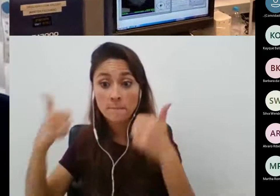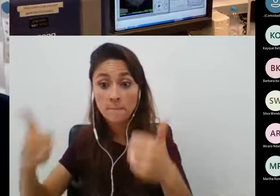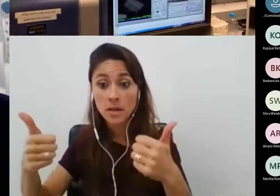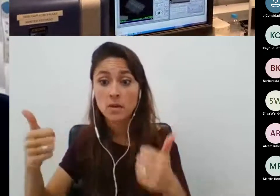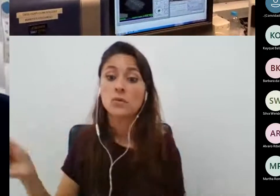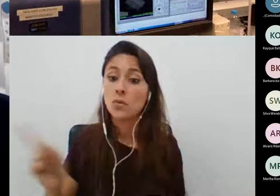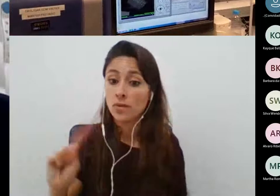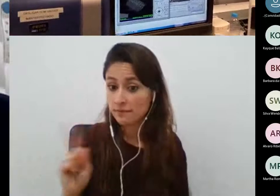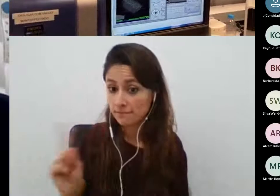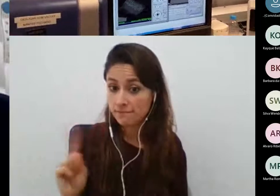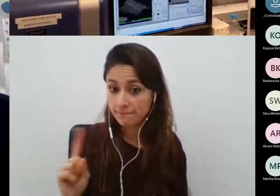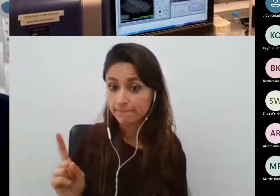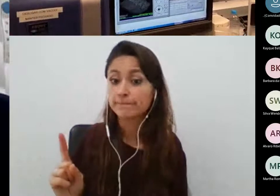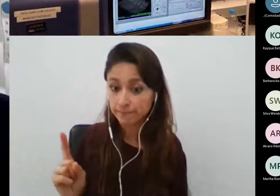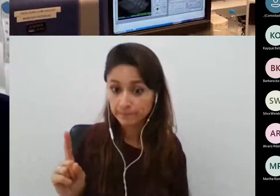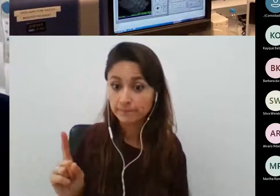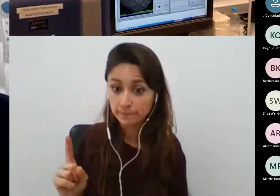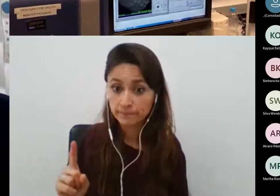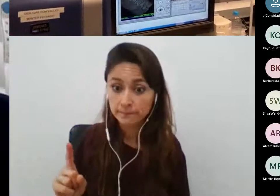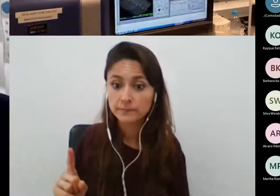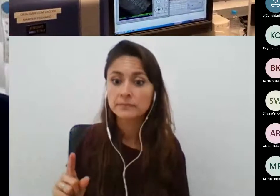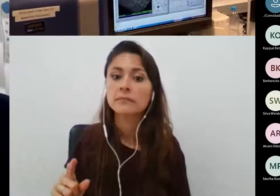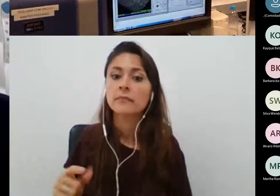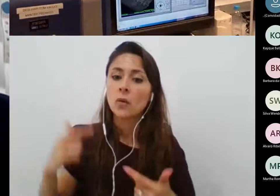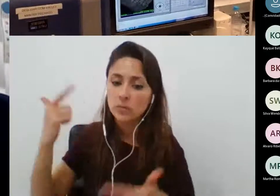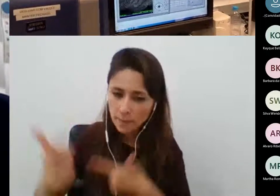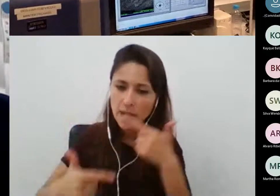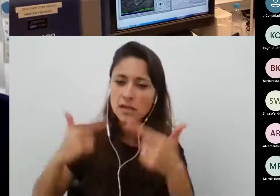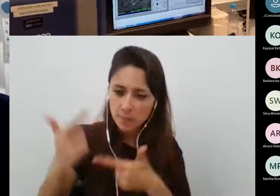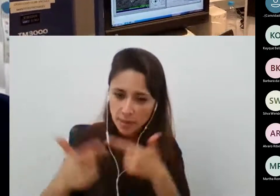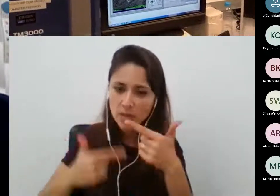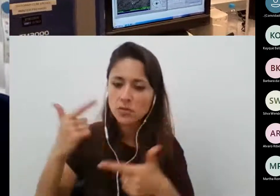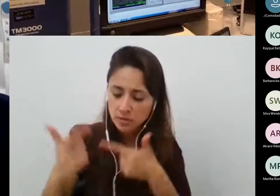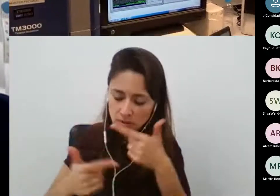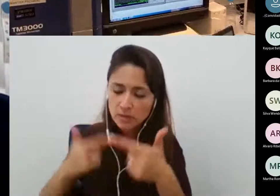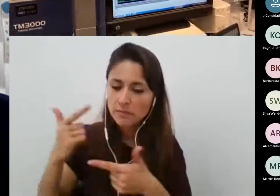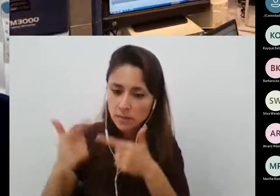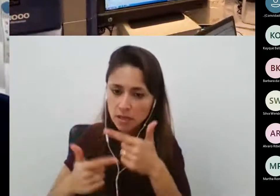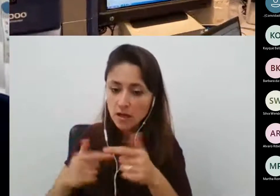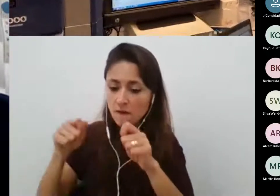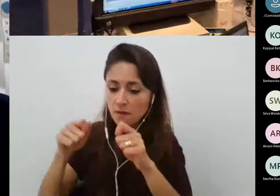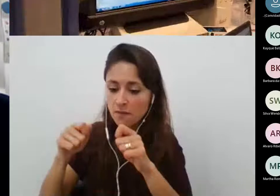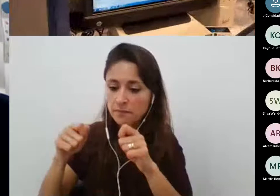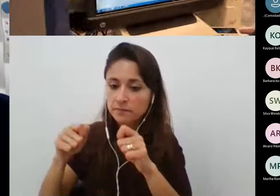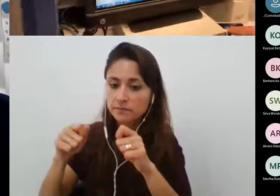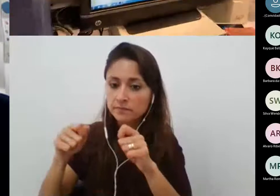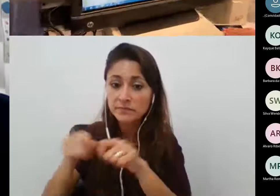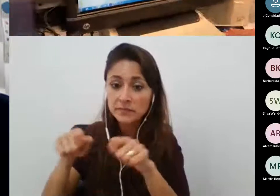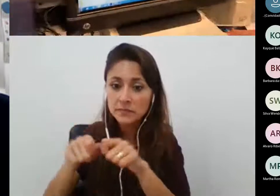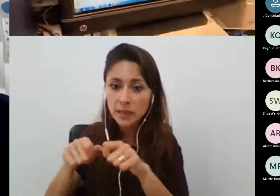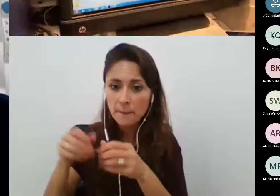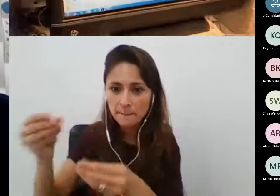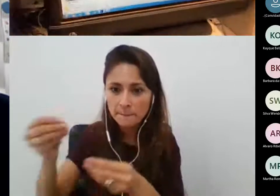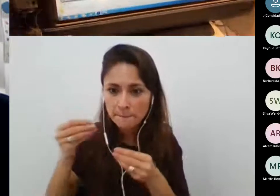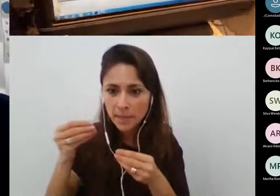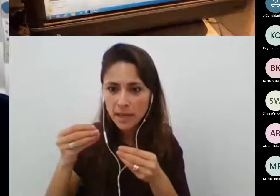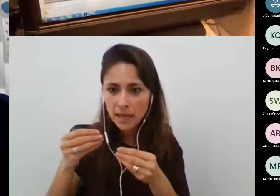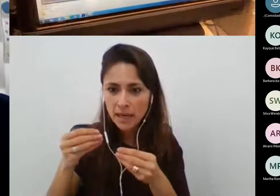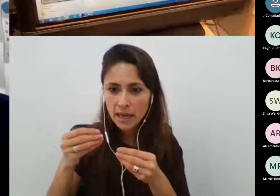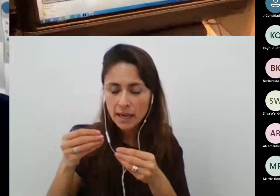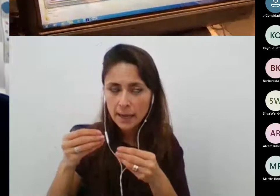testes, trabalhamos X horas, desmontamos esse produto e fazemos análise aqui nesse